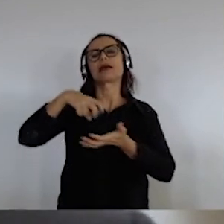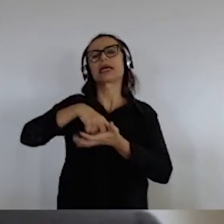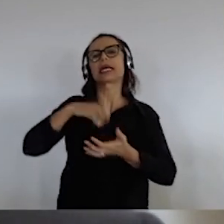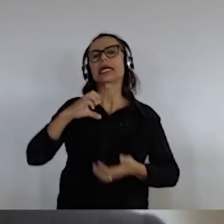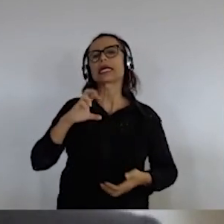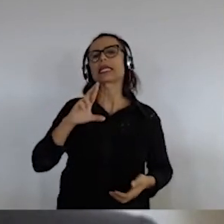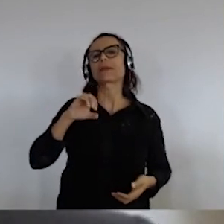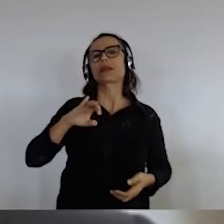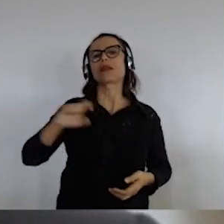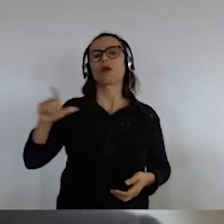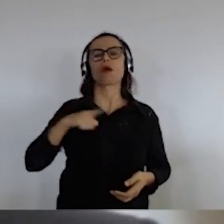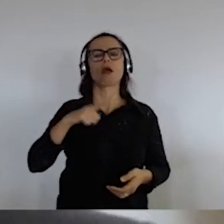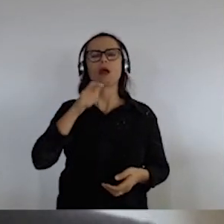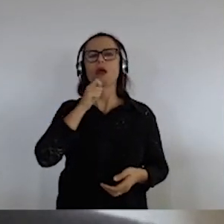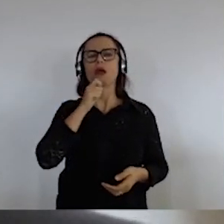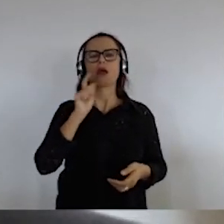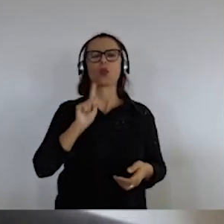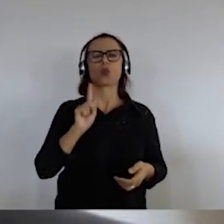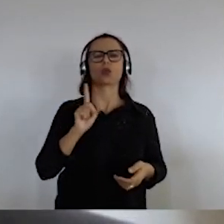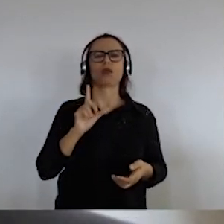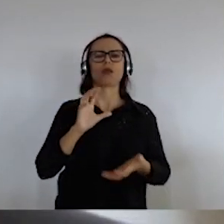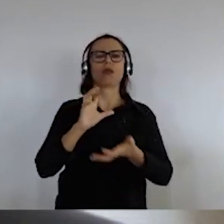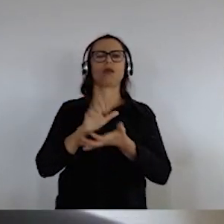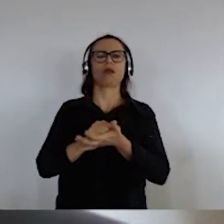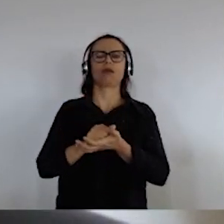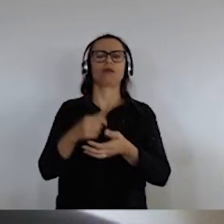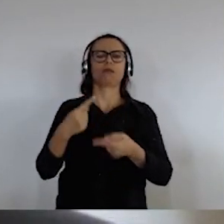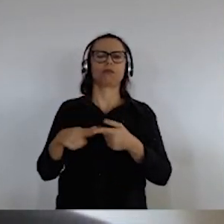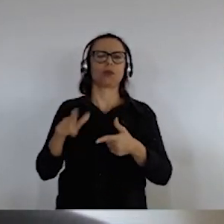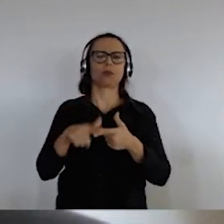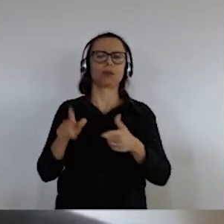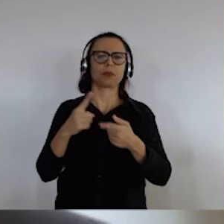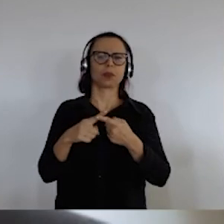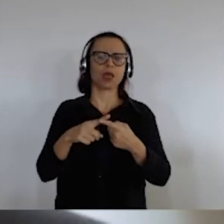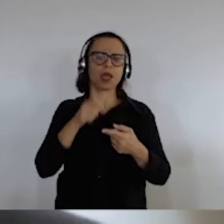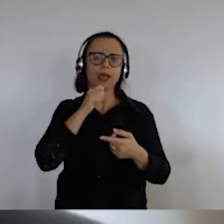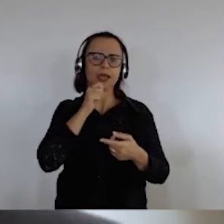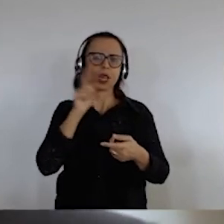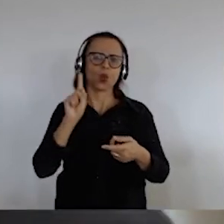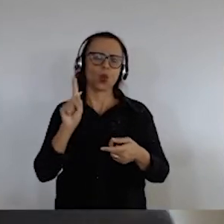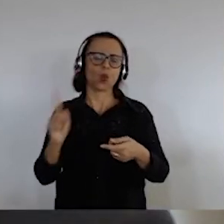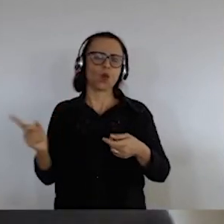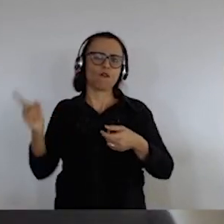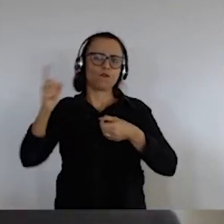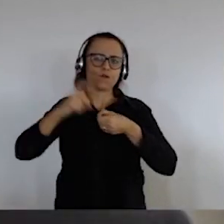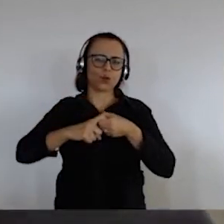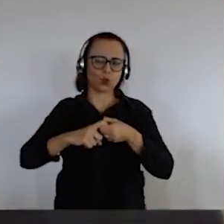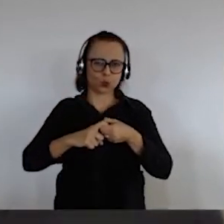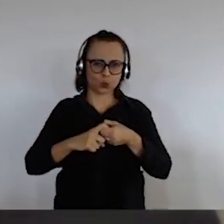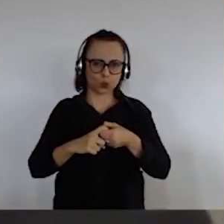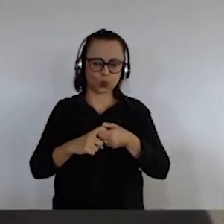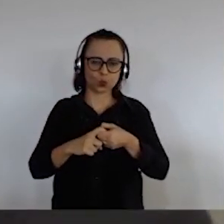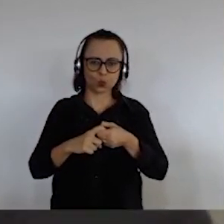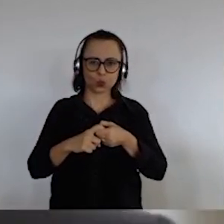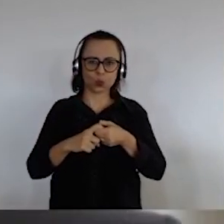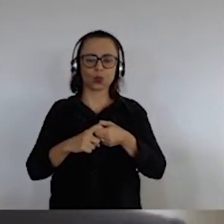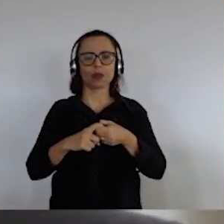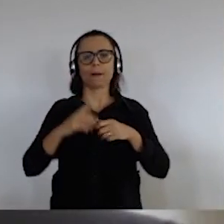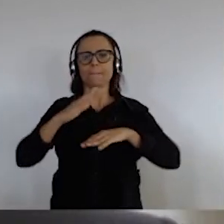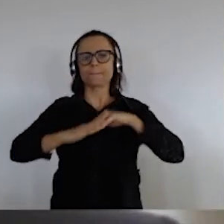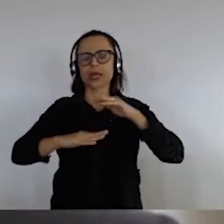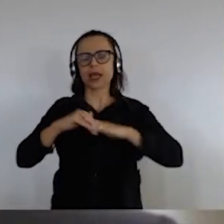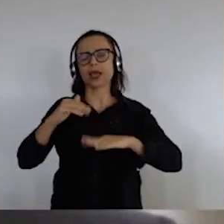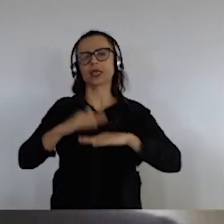de violação dessa questão criminal, porque ainda não se retornaram às